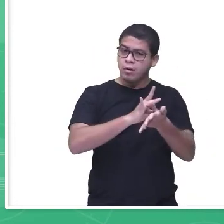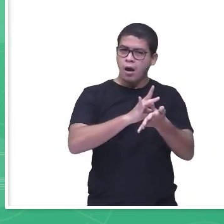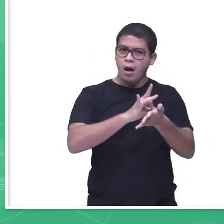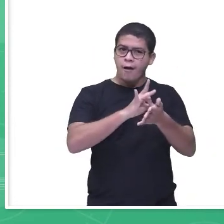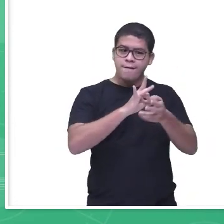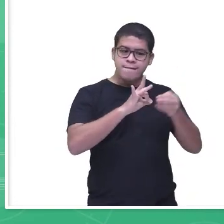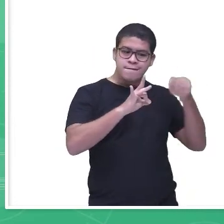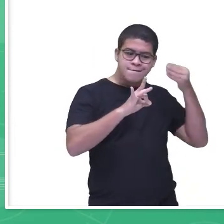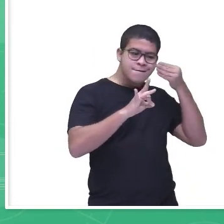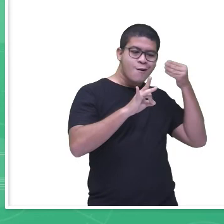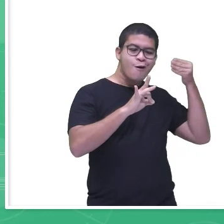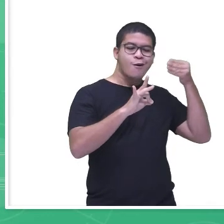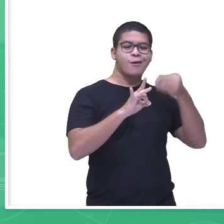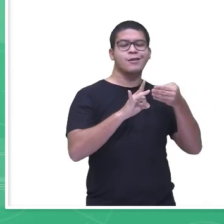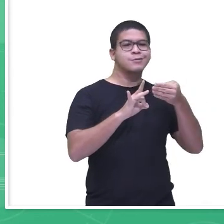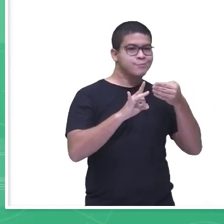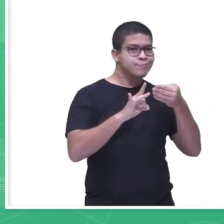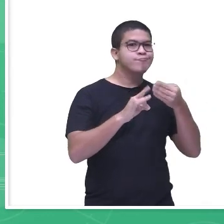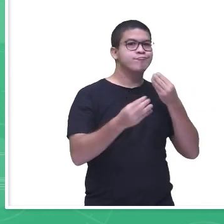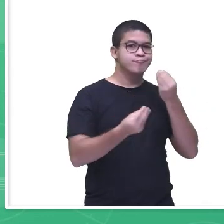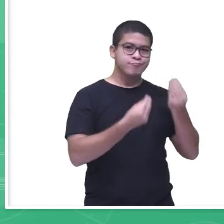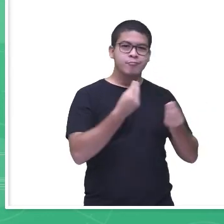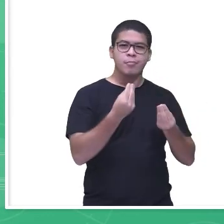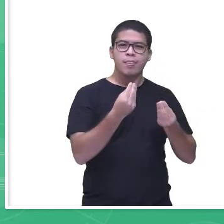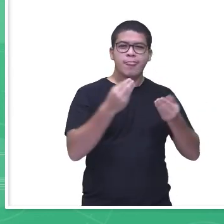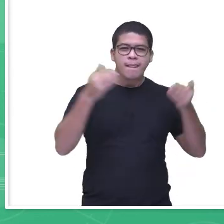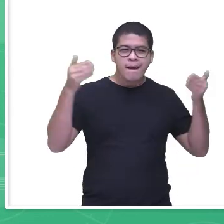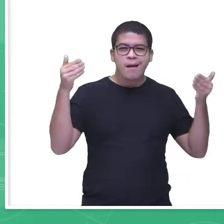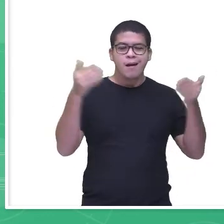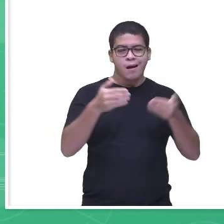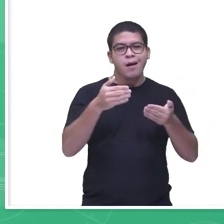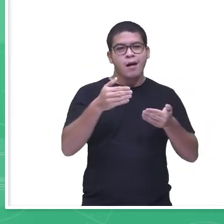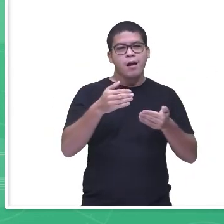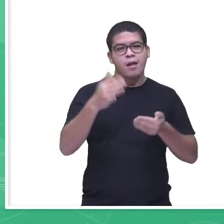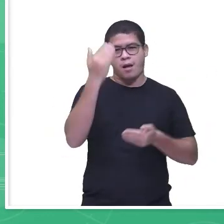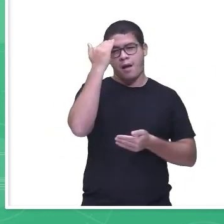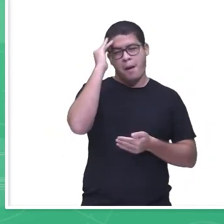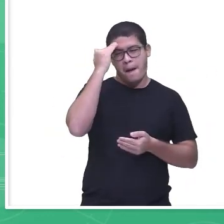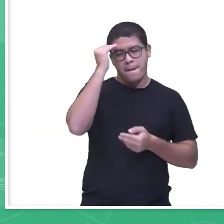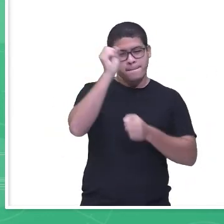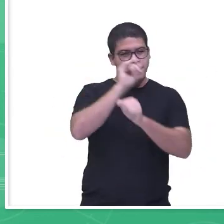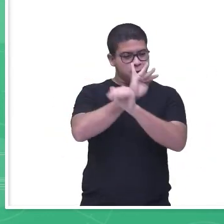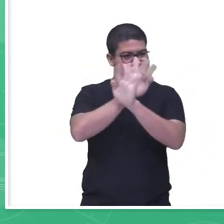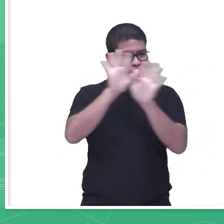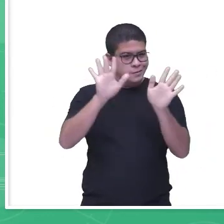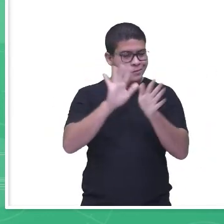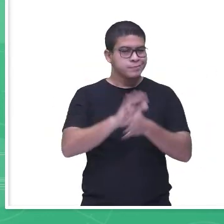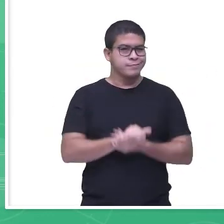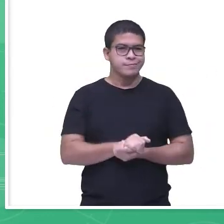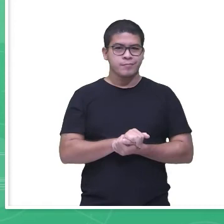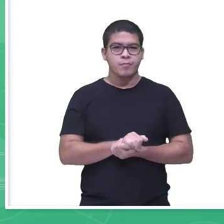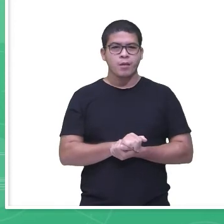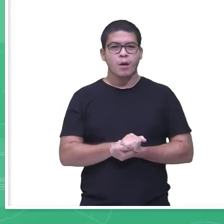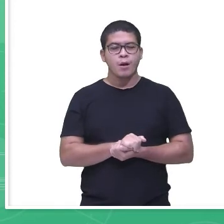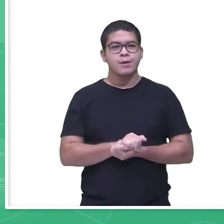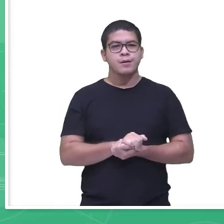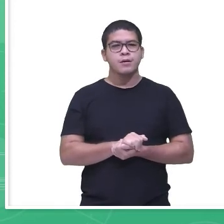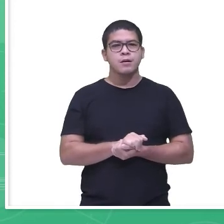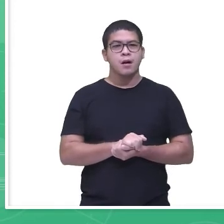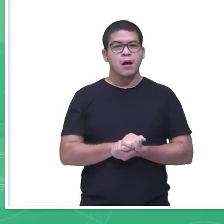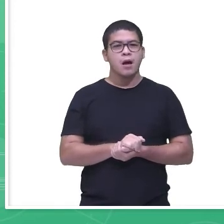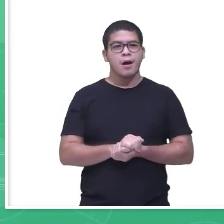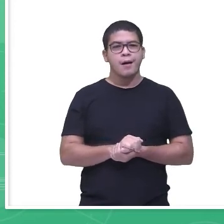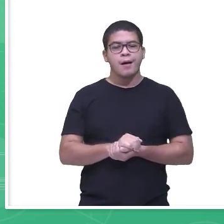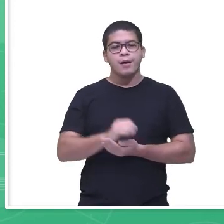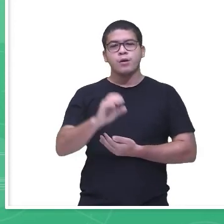Uma verdade. Então era essa a ideia. Os sofistas acreditavam que as palavras tinham